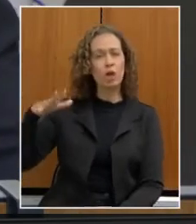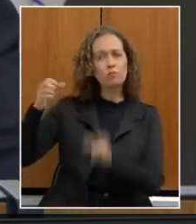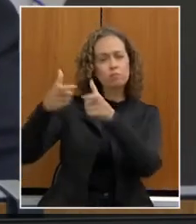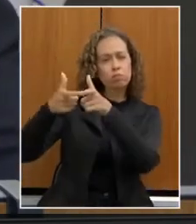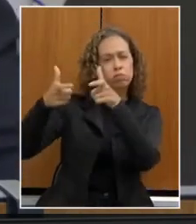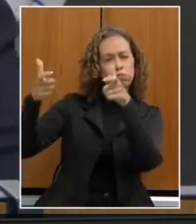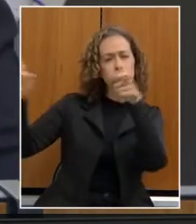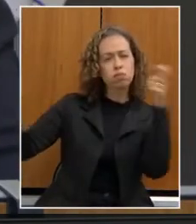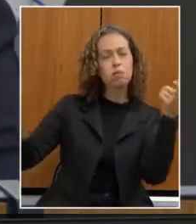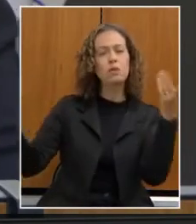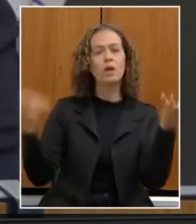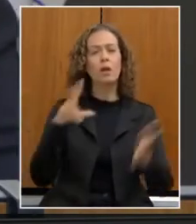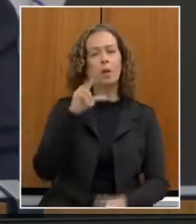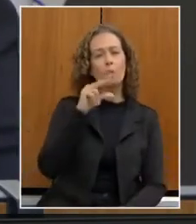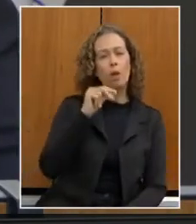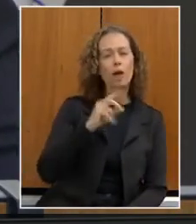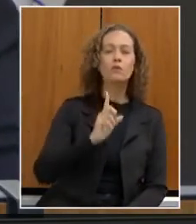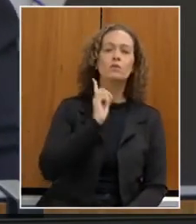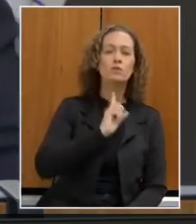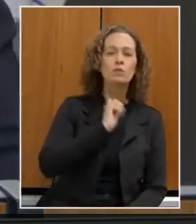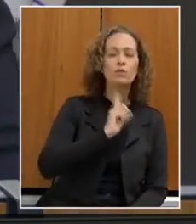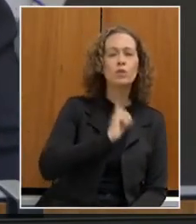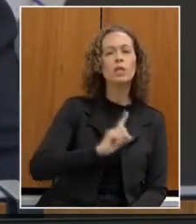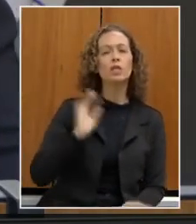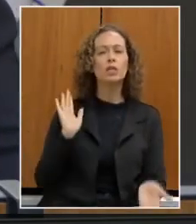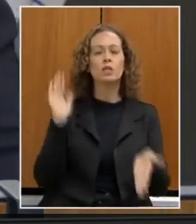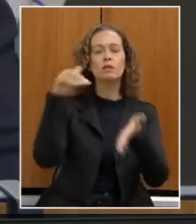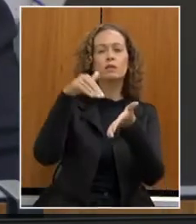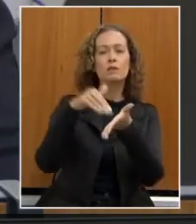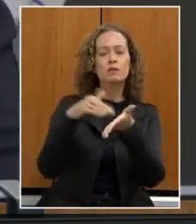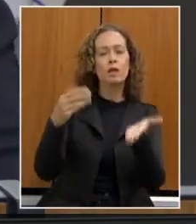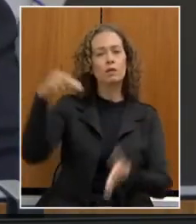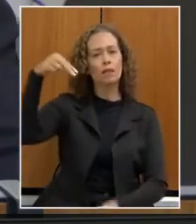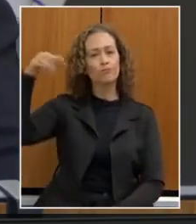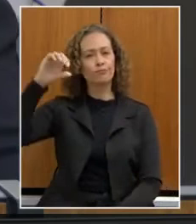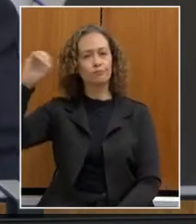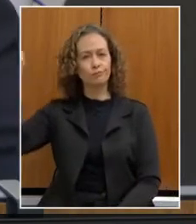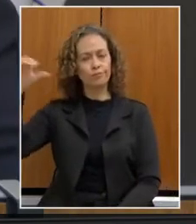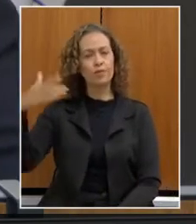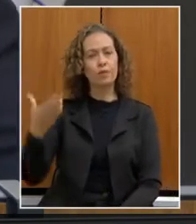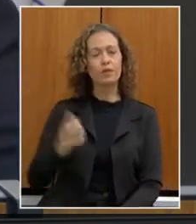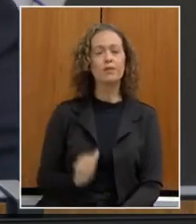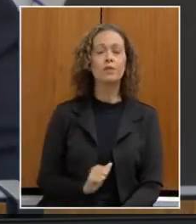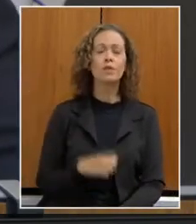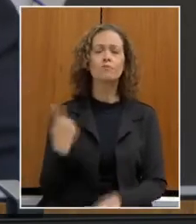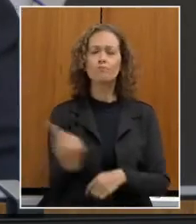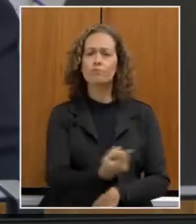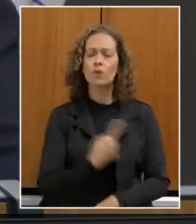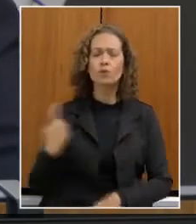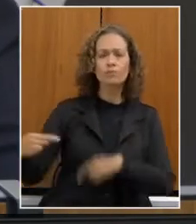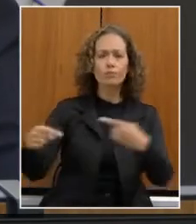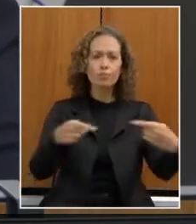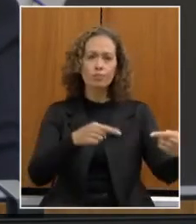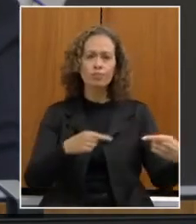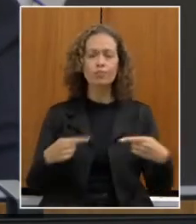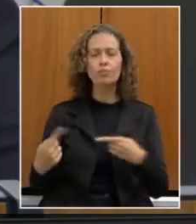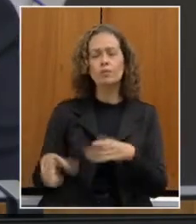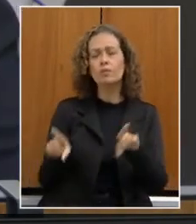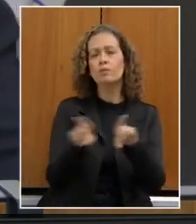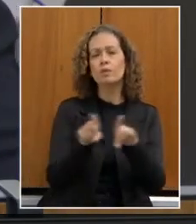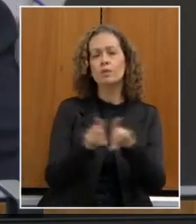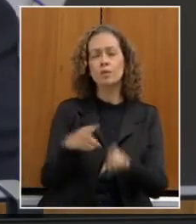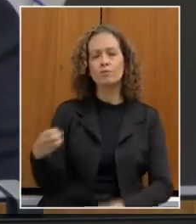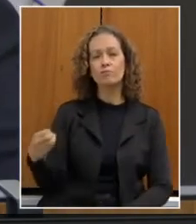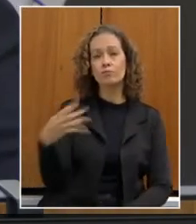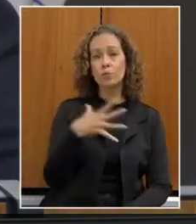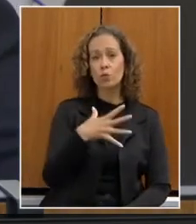vai de Patos de Minas, São Gotá, lá embaixo e vai até a região noroeste. E a gente está discutindo dentro do Valor a Minas, a nova política